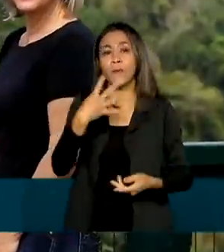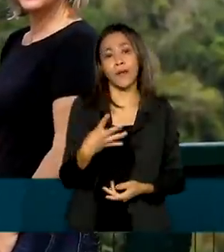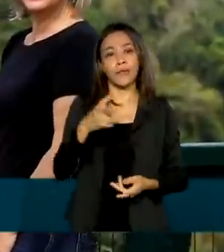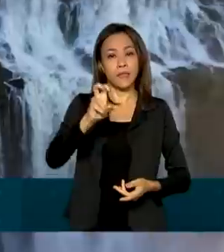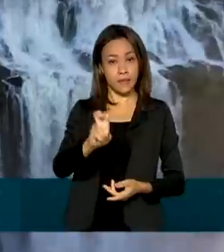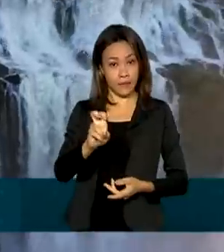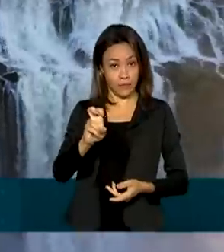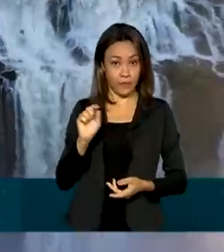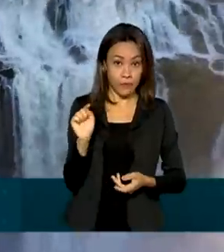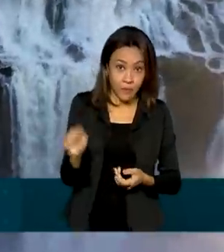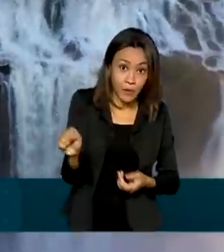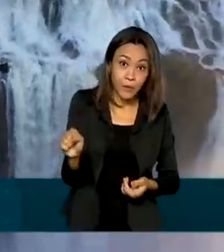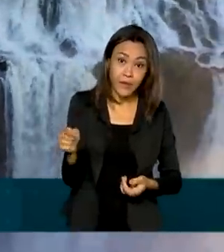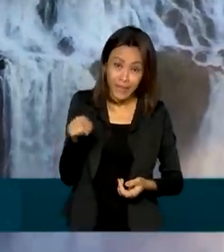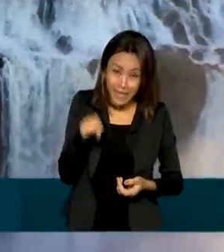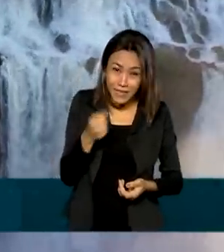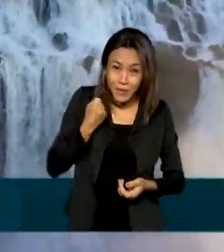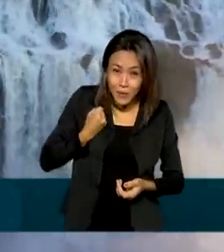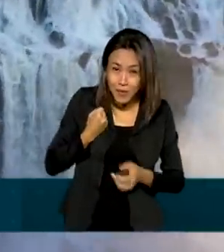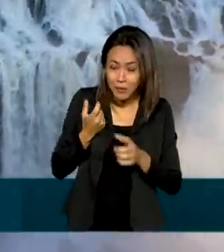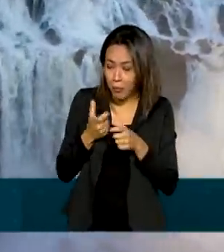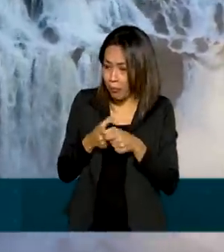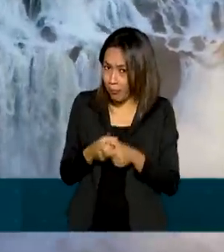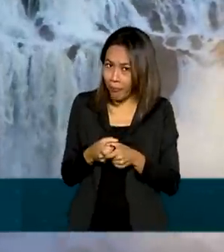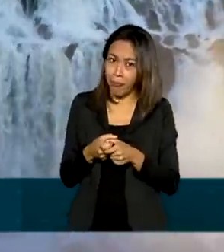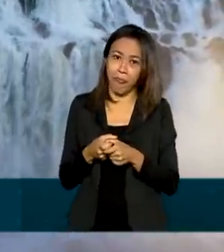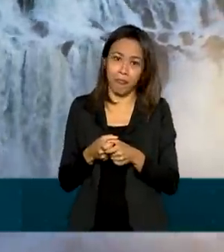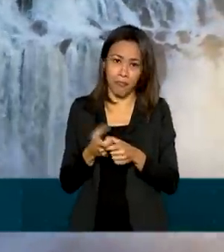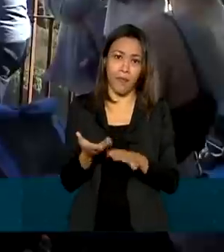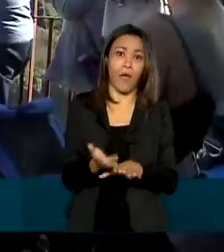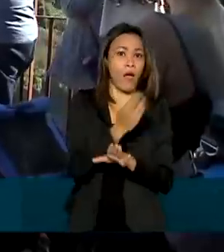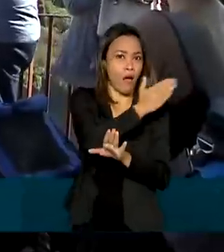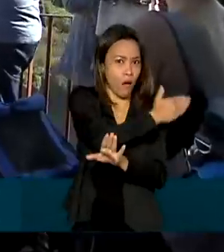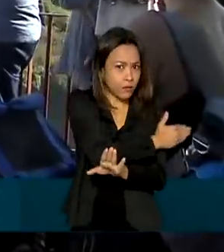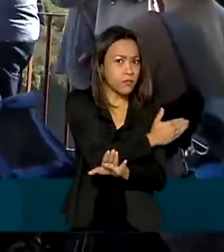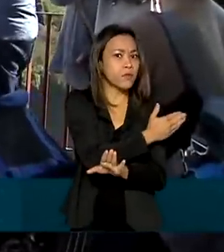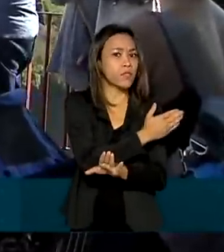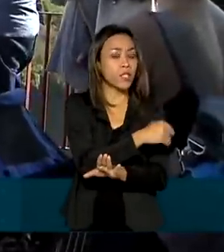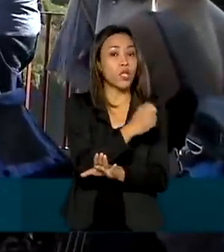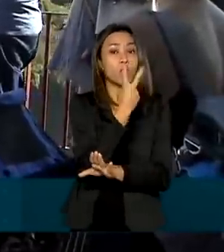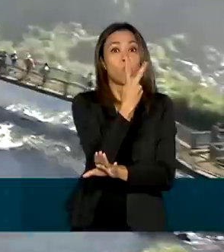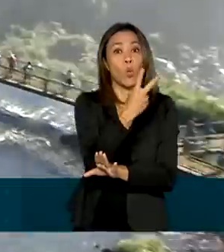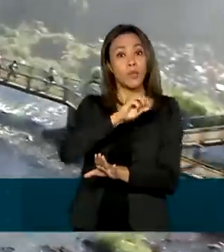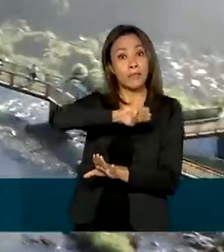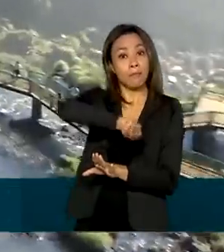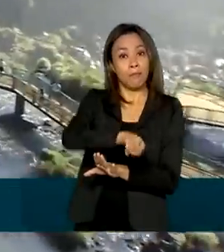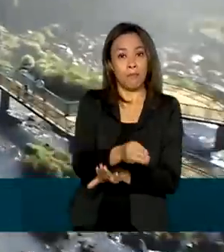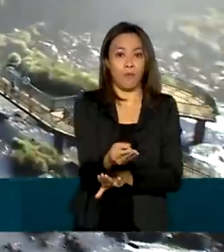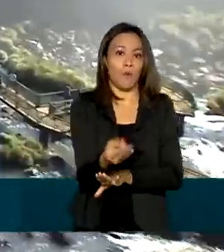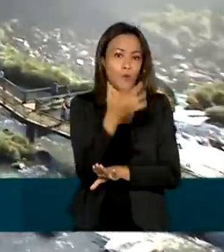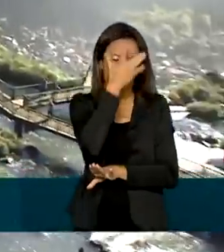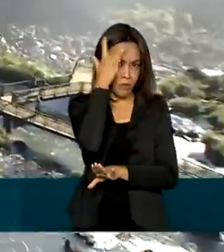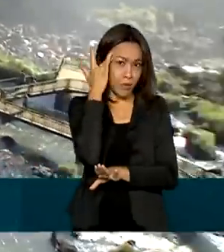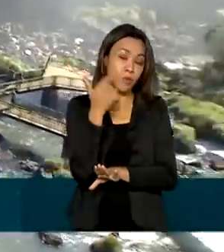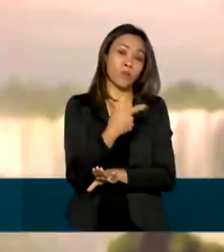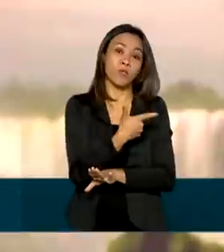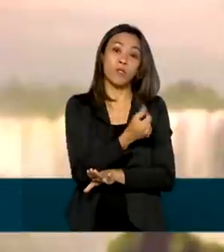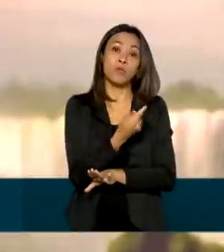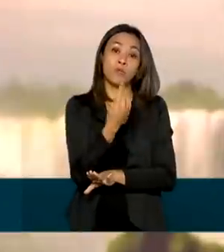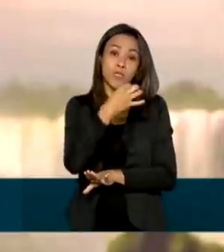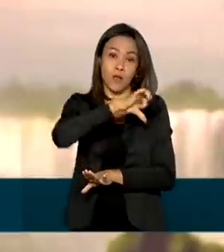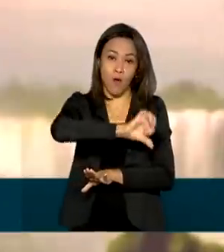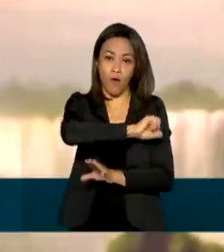visitantes. Números pequenos para um atrativo que chegou a receber 2 milhões de turistas em 2019.